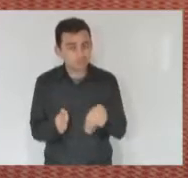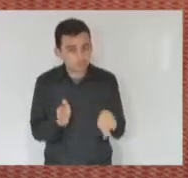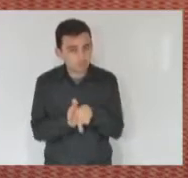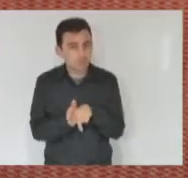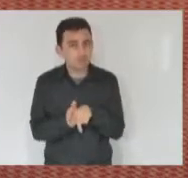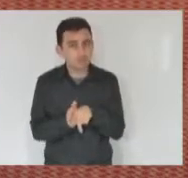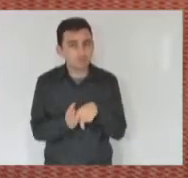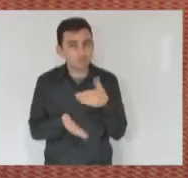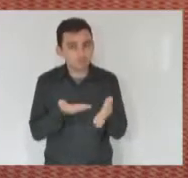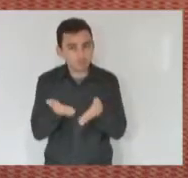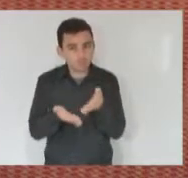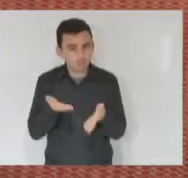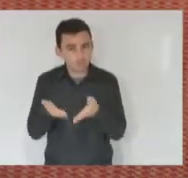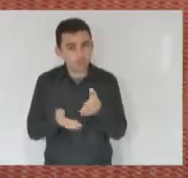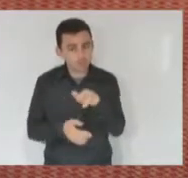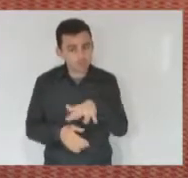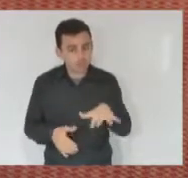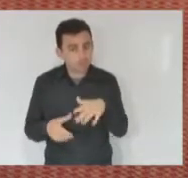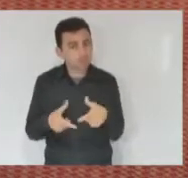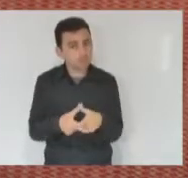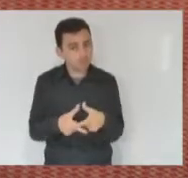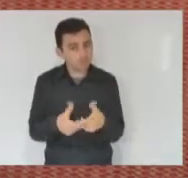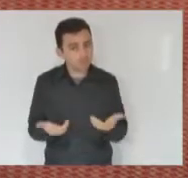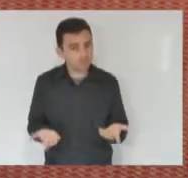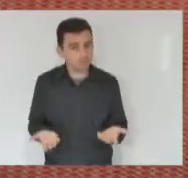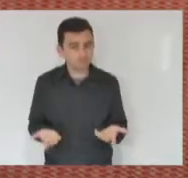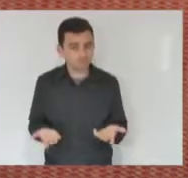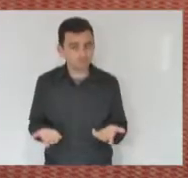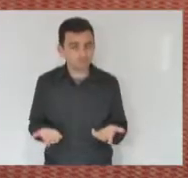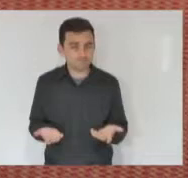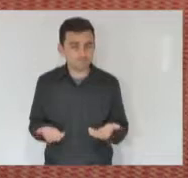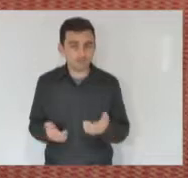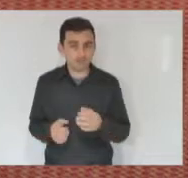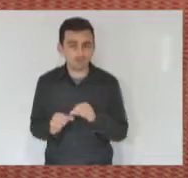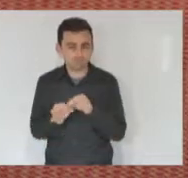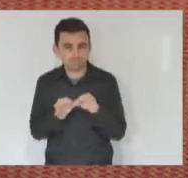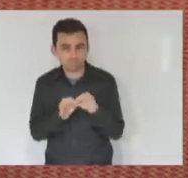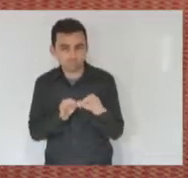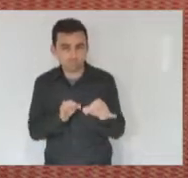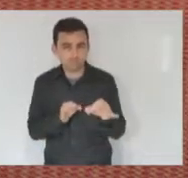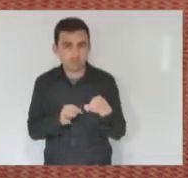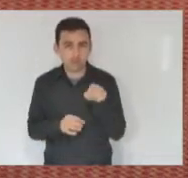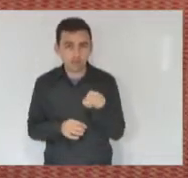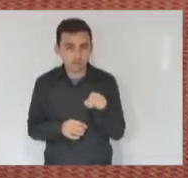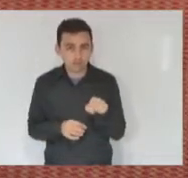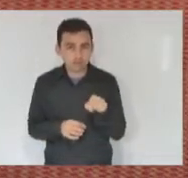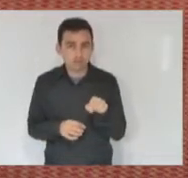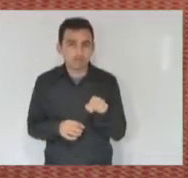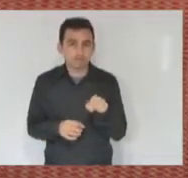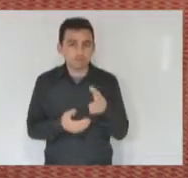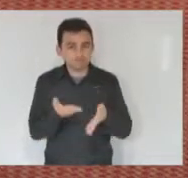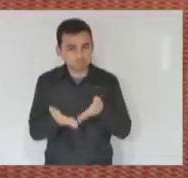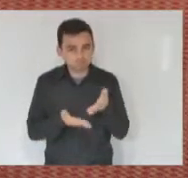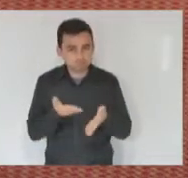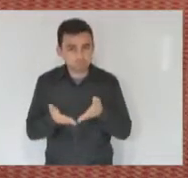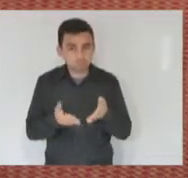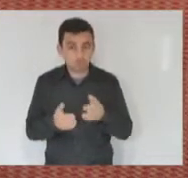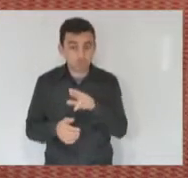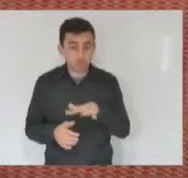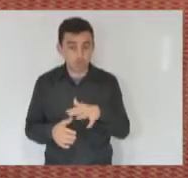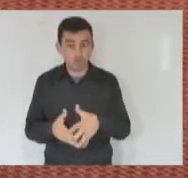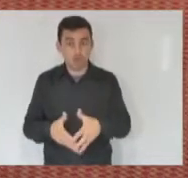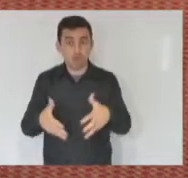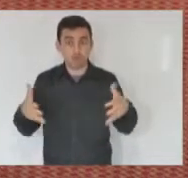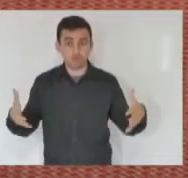para atender uma região relativamente pequena, com o que a gente tem vendo no interior, onde tem um batalhão para atender regiões enormes, né? Então,